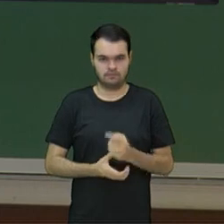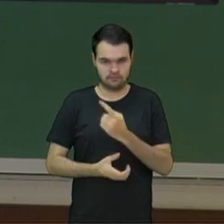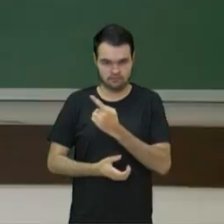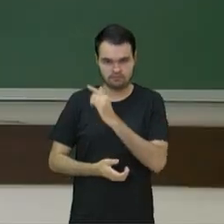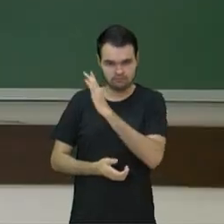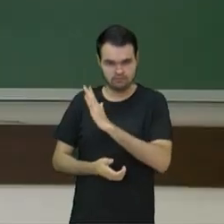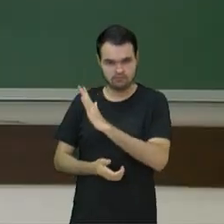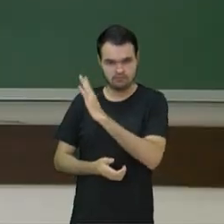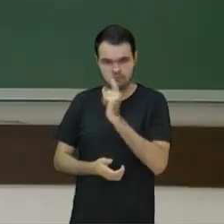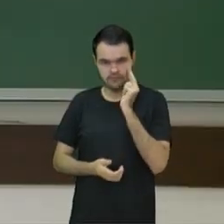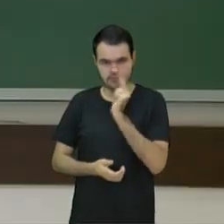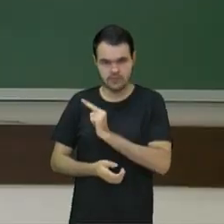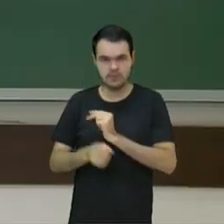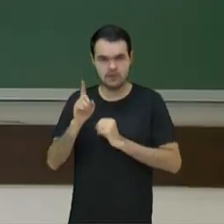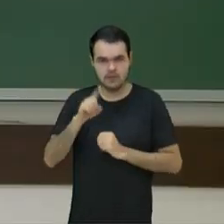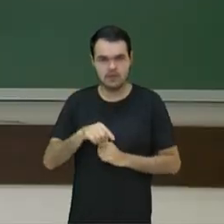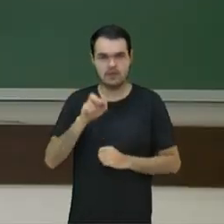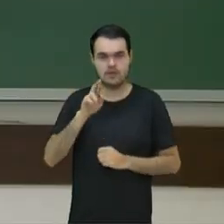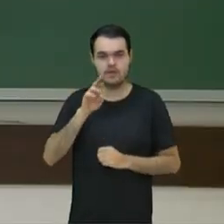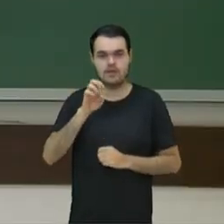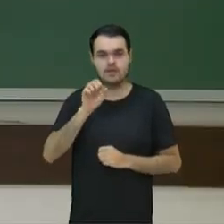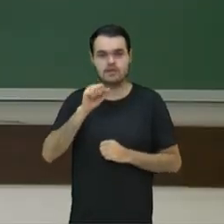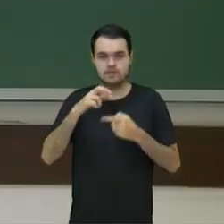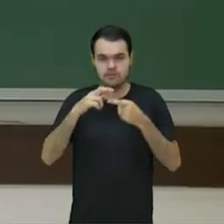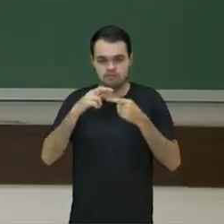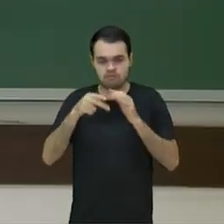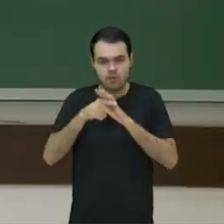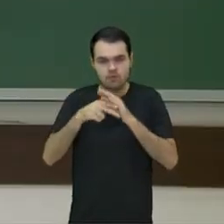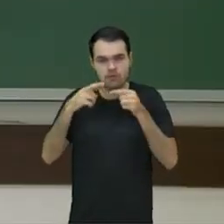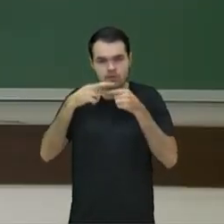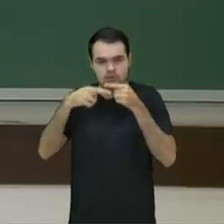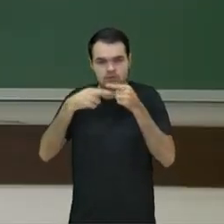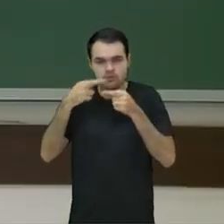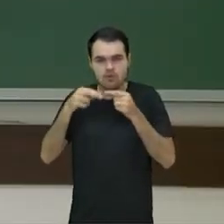nós dizemos que é um gráfico de resistor ôhmico.